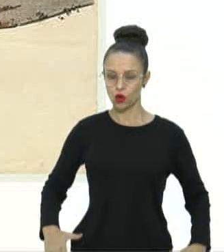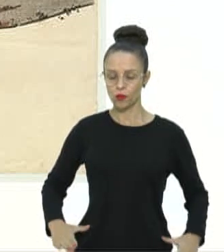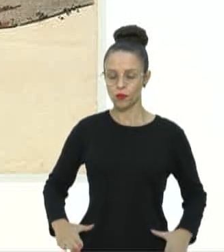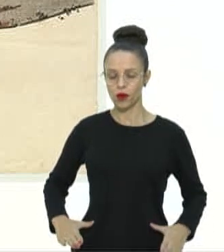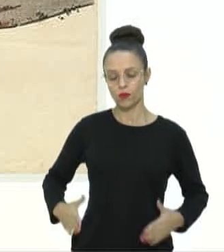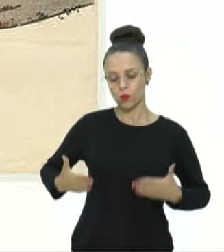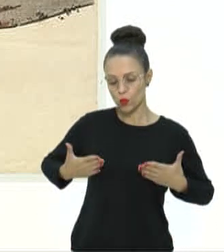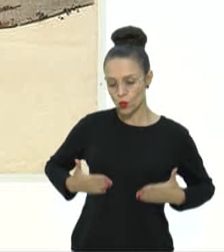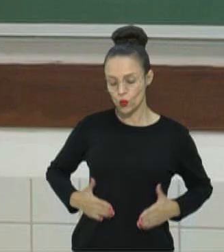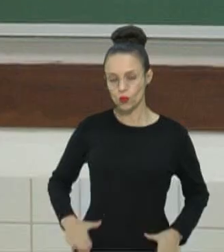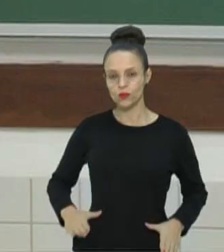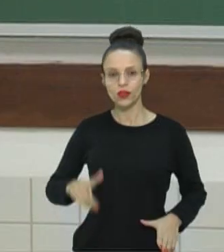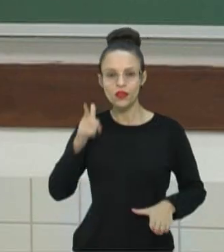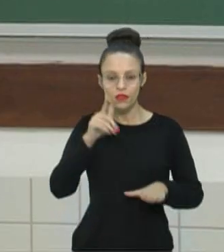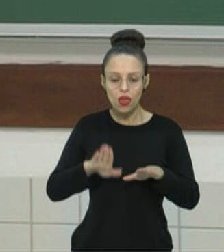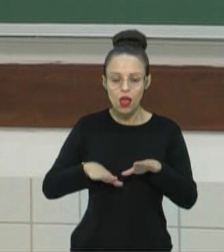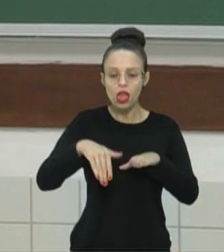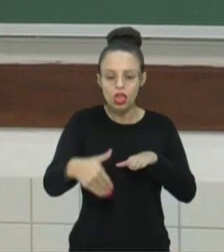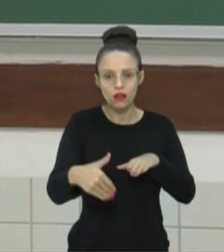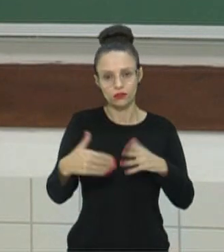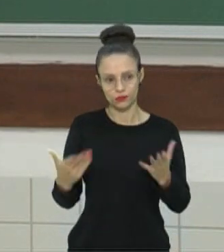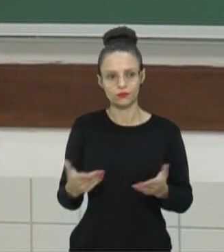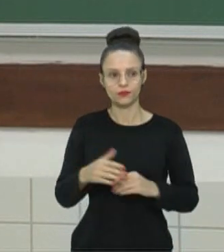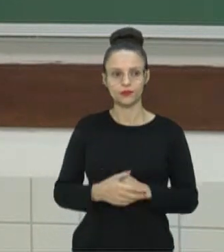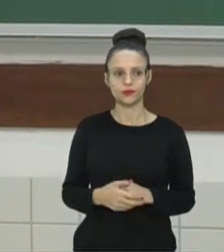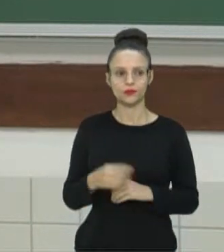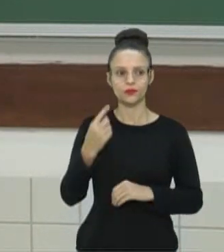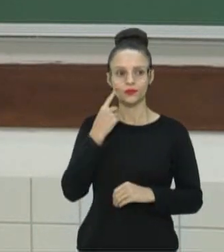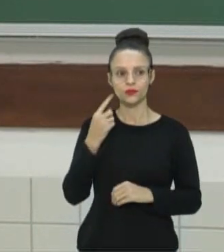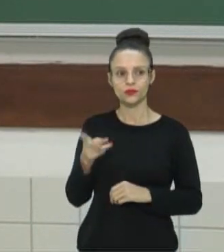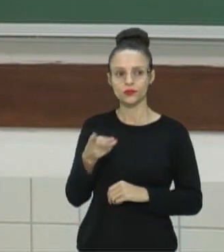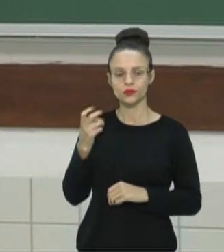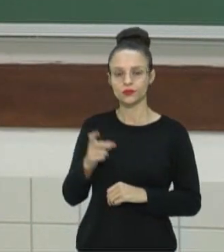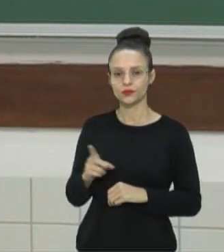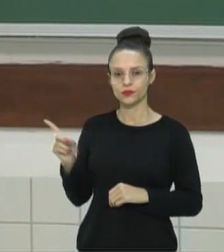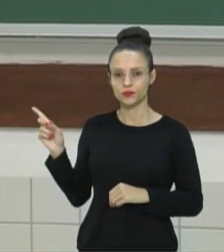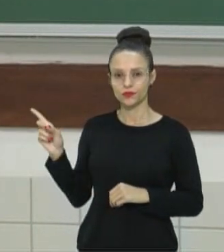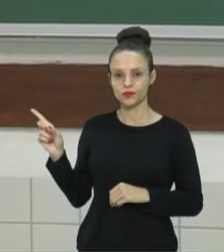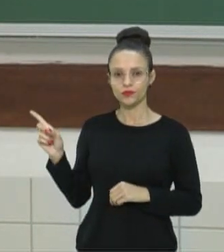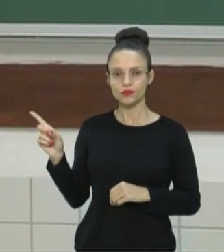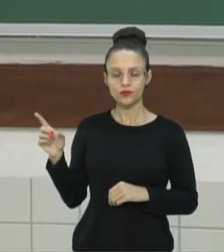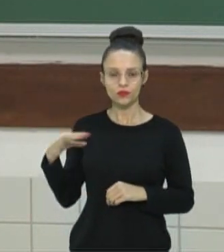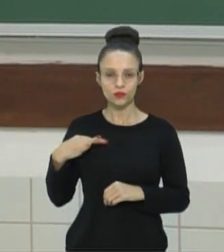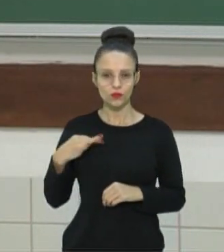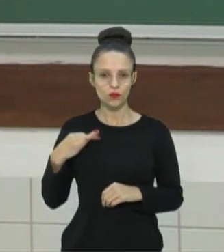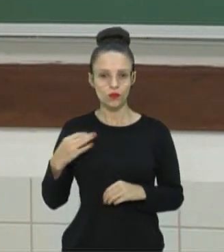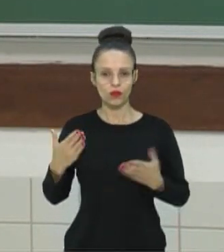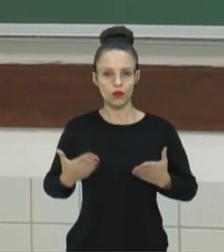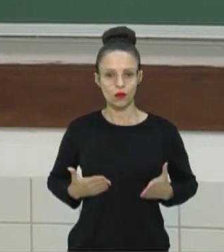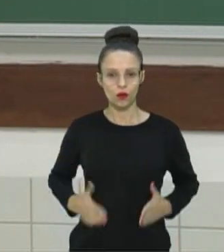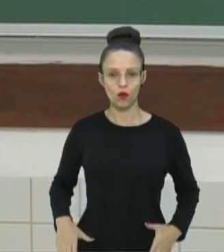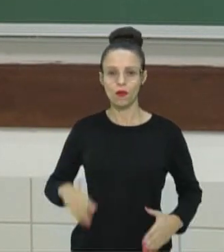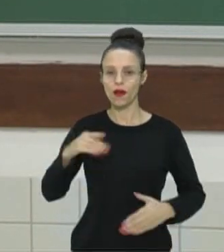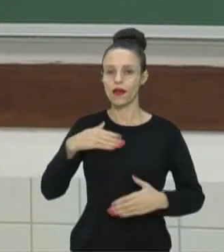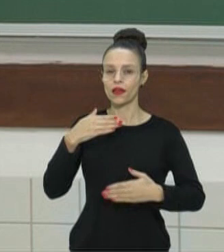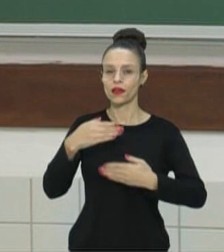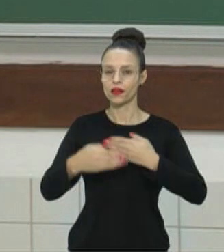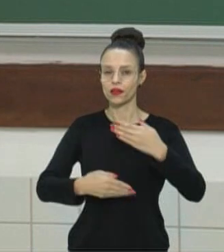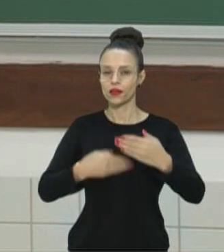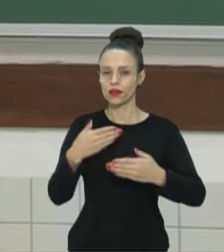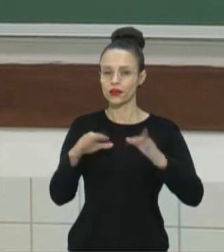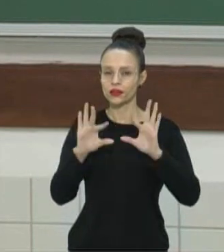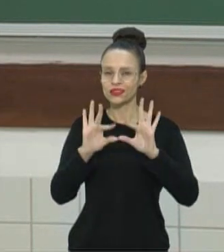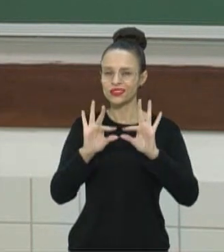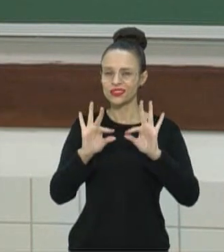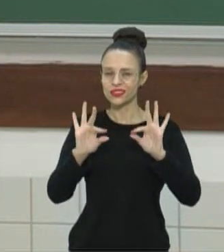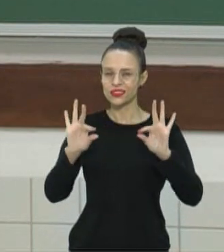então para não ser tropeçados. Então vocês podem observar que esses kimonos são feitos de seda pura